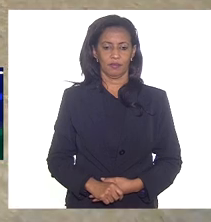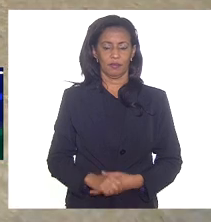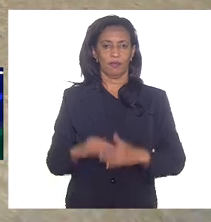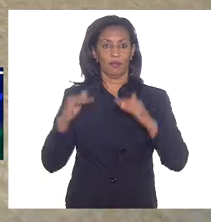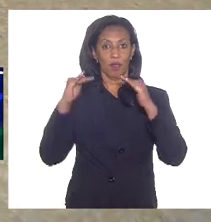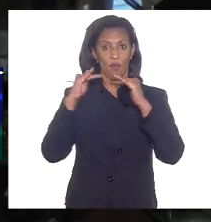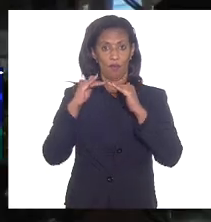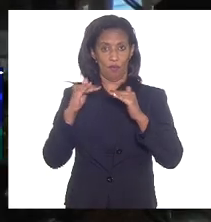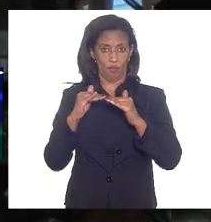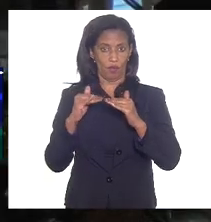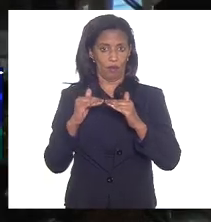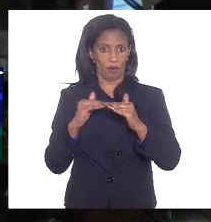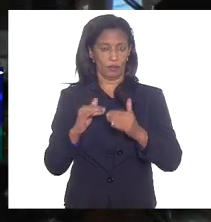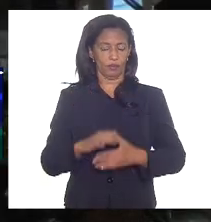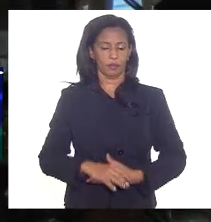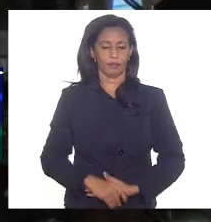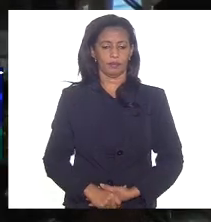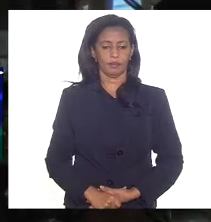Favorável, presidente.